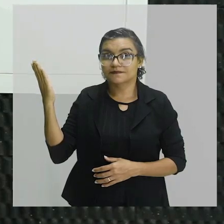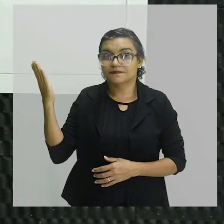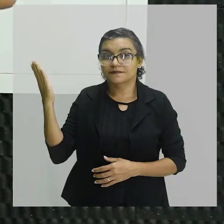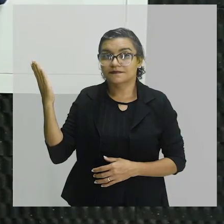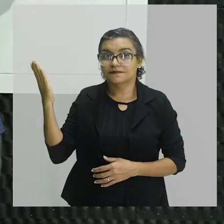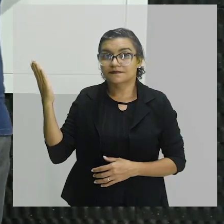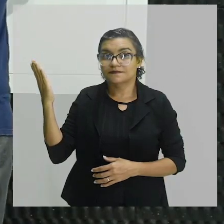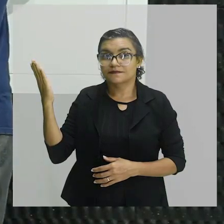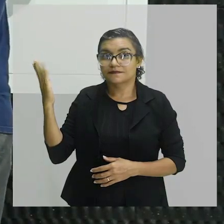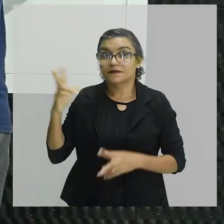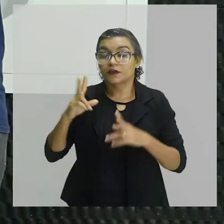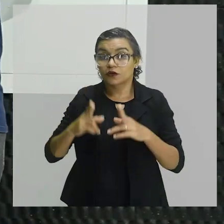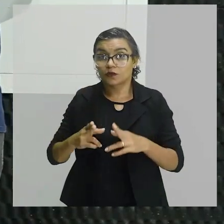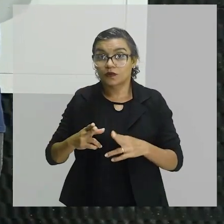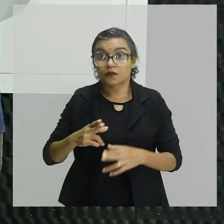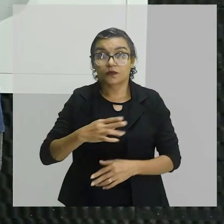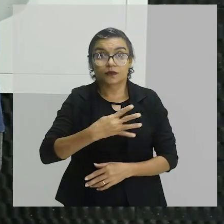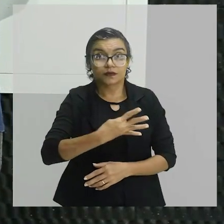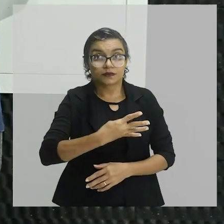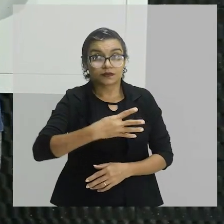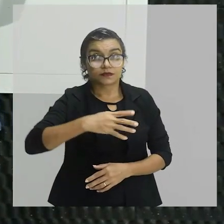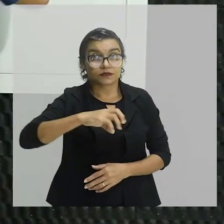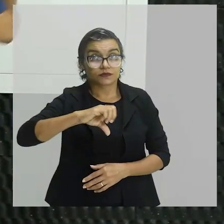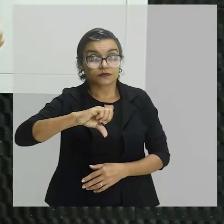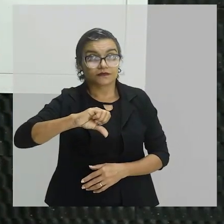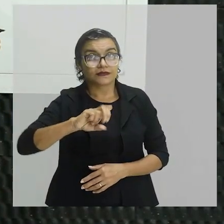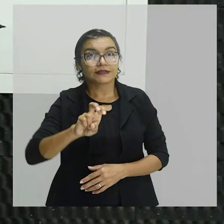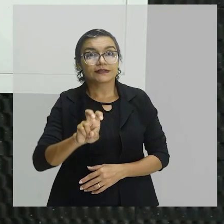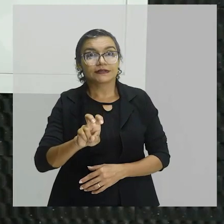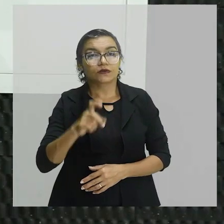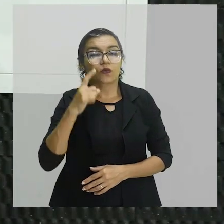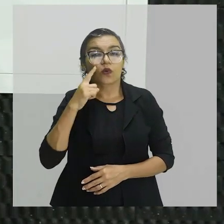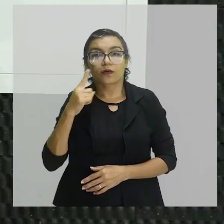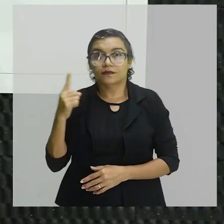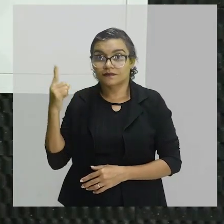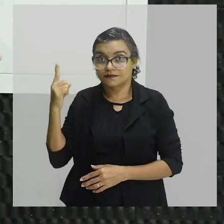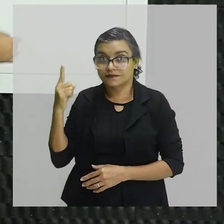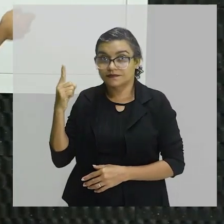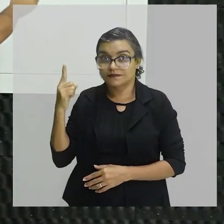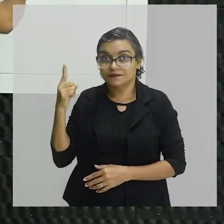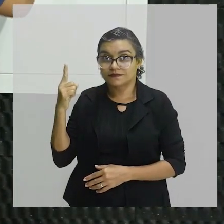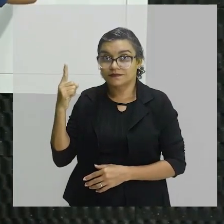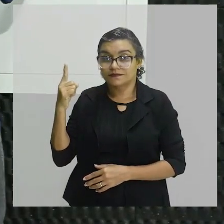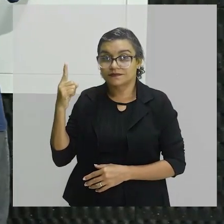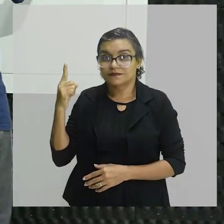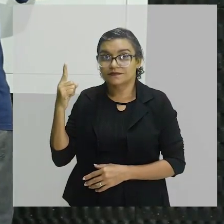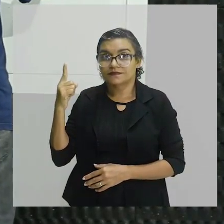Então dá 495. Certinho?